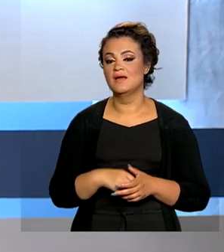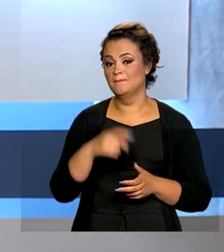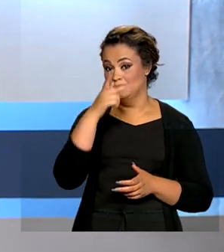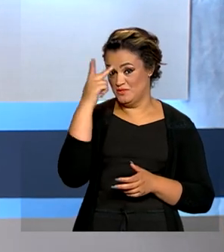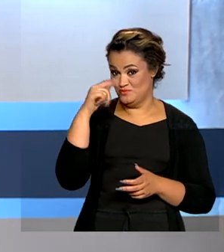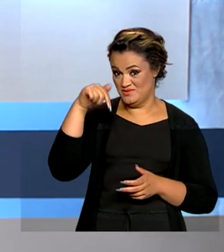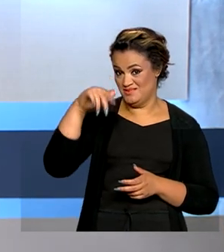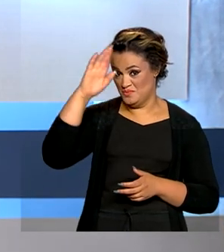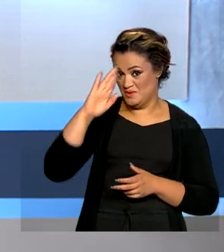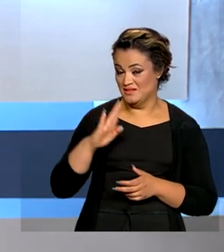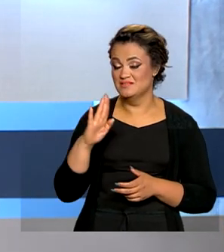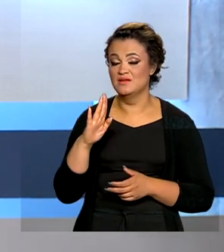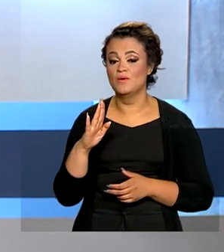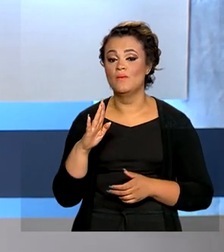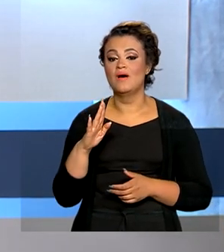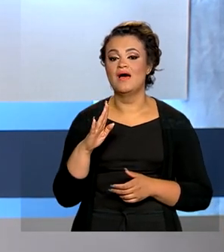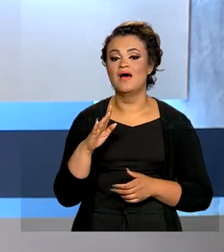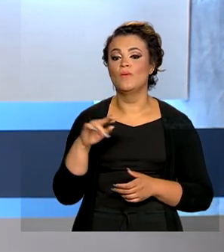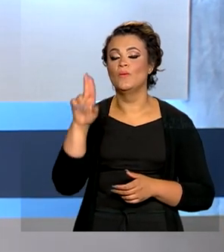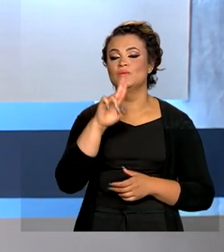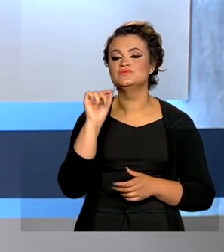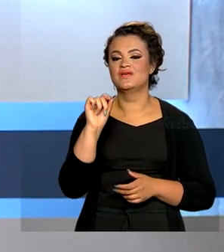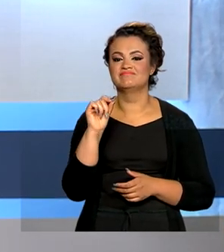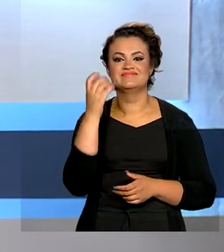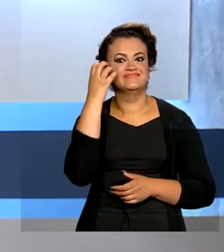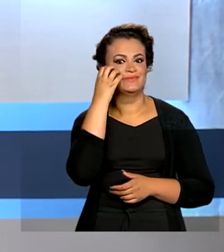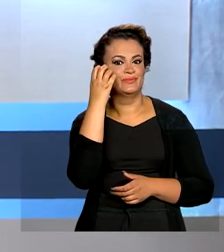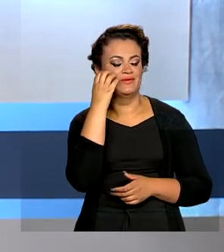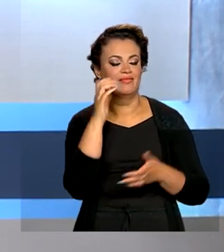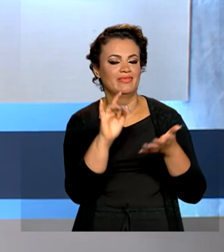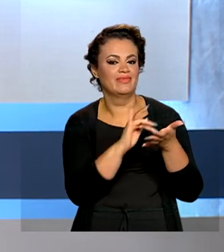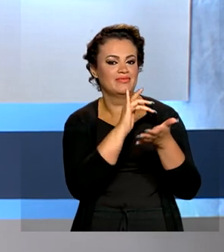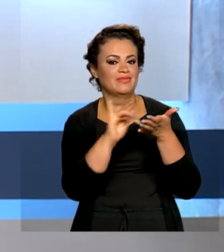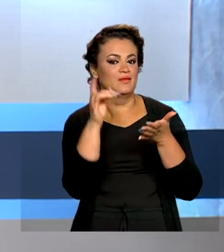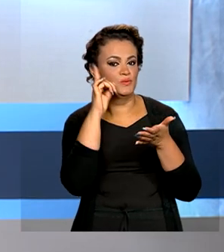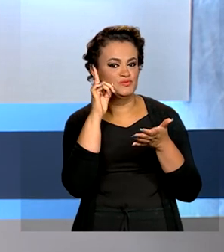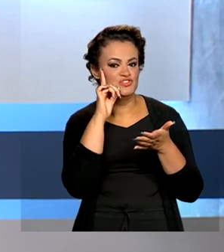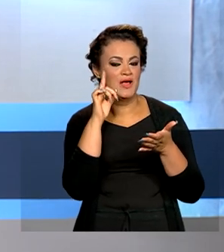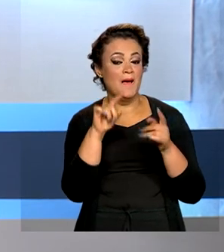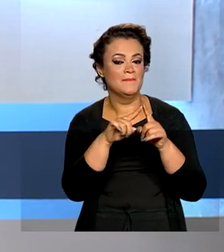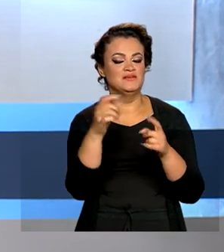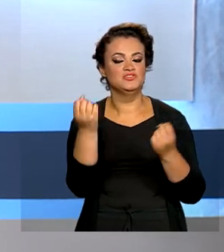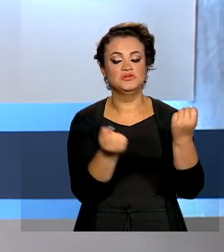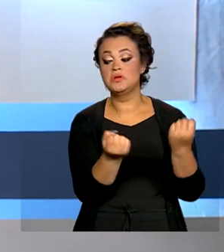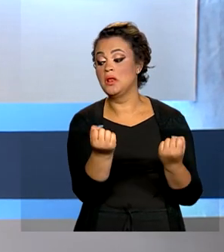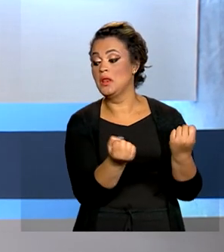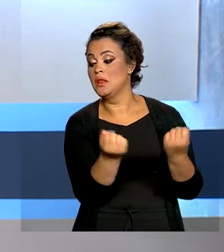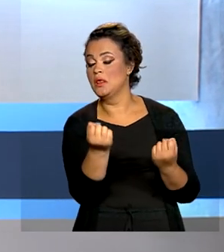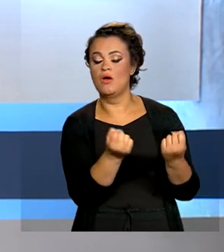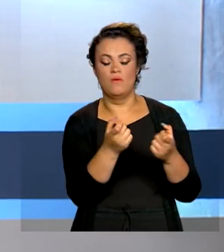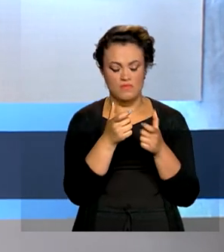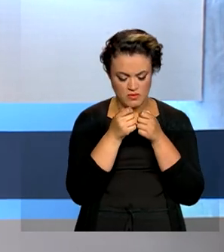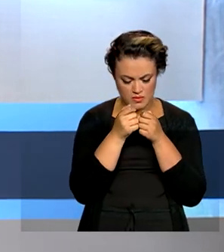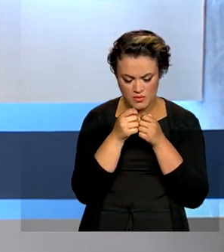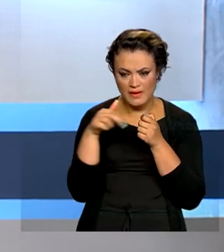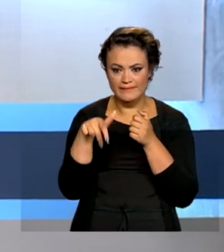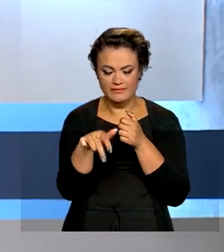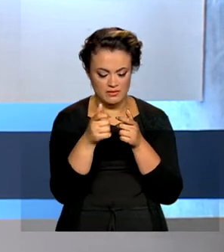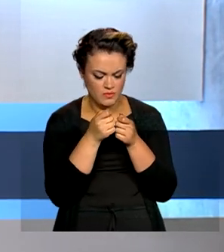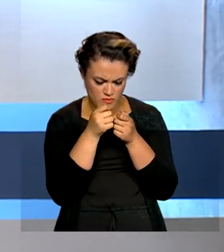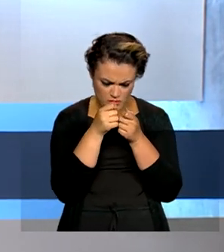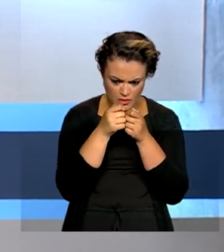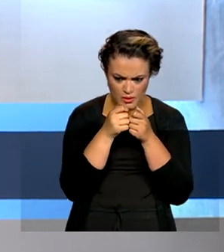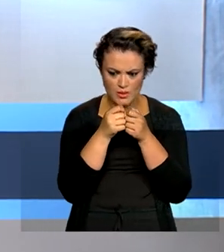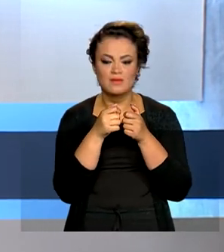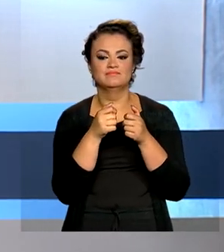brasileiro tem usado cada vez mais o celular no dia a dia, mas dirigir ou andar olhando para o